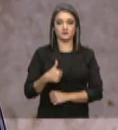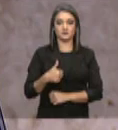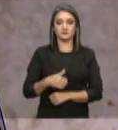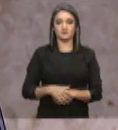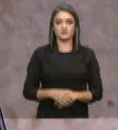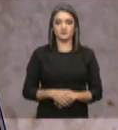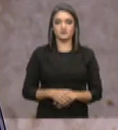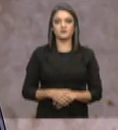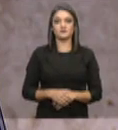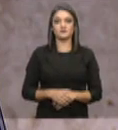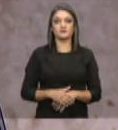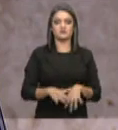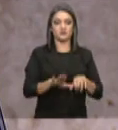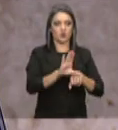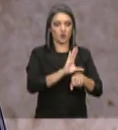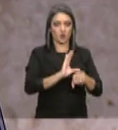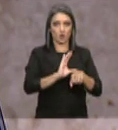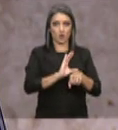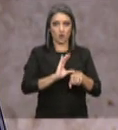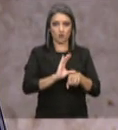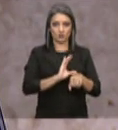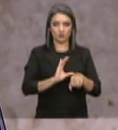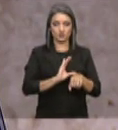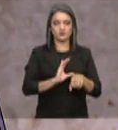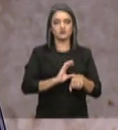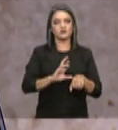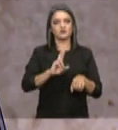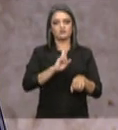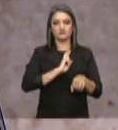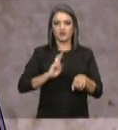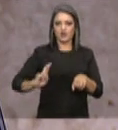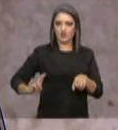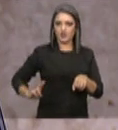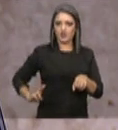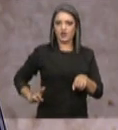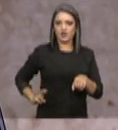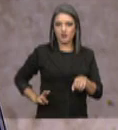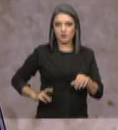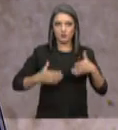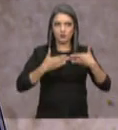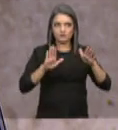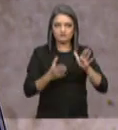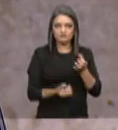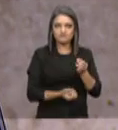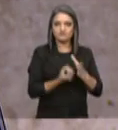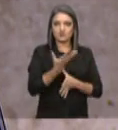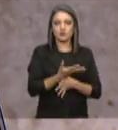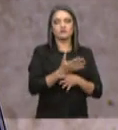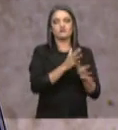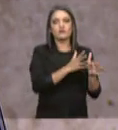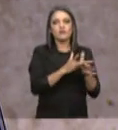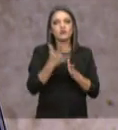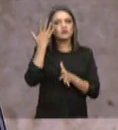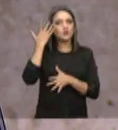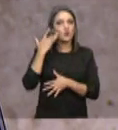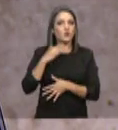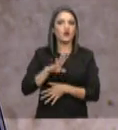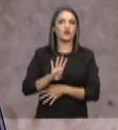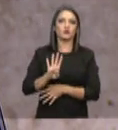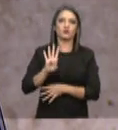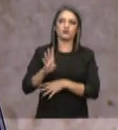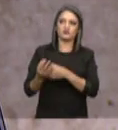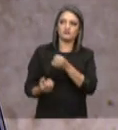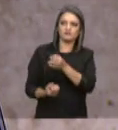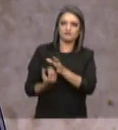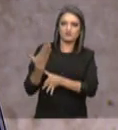quatro dias depois da promulgação da nossa primeira constituição republicana